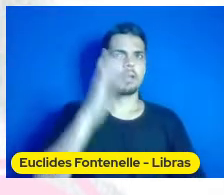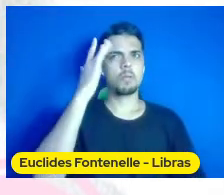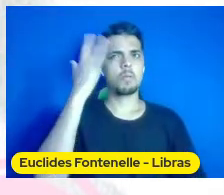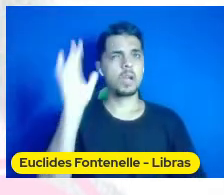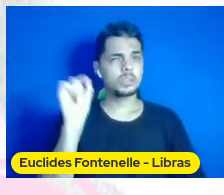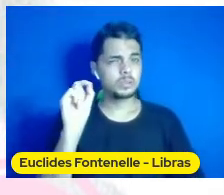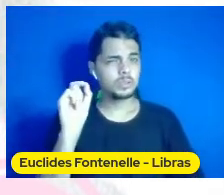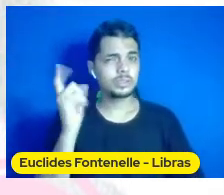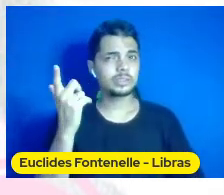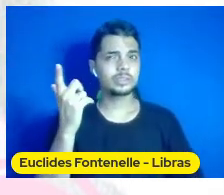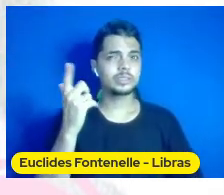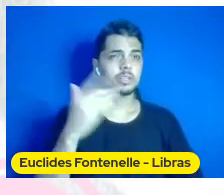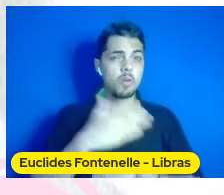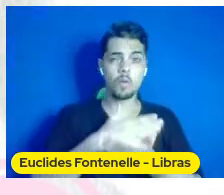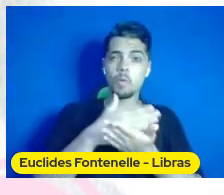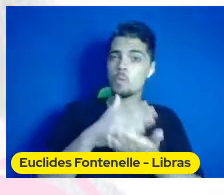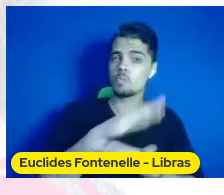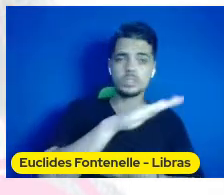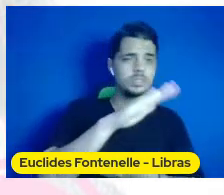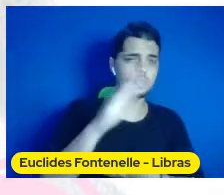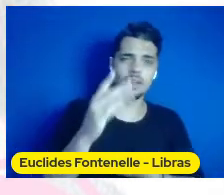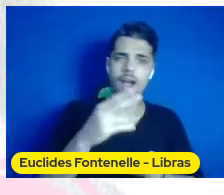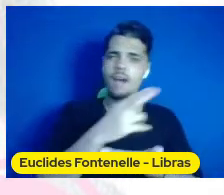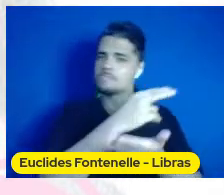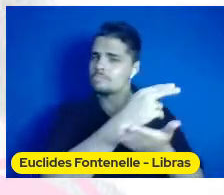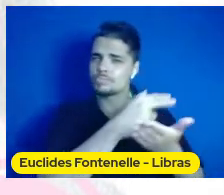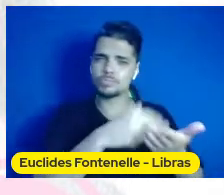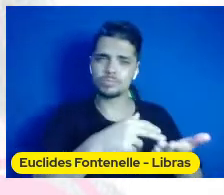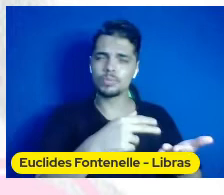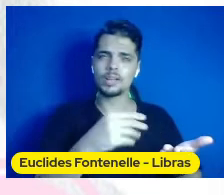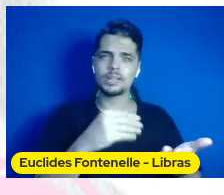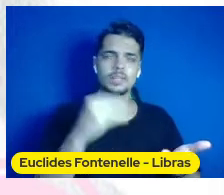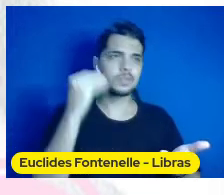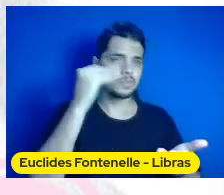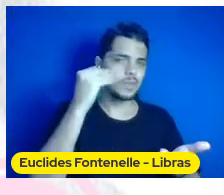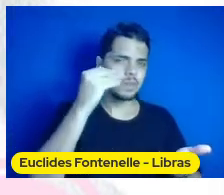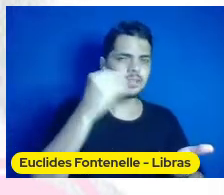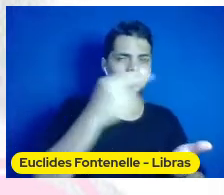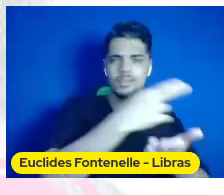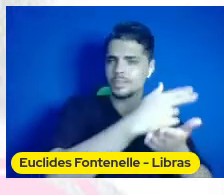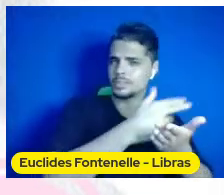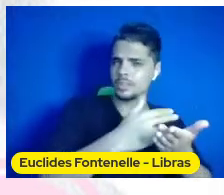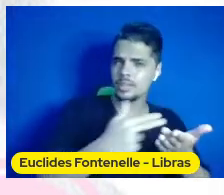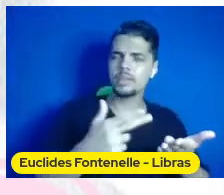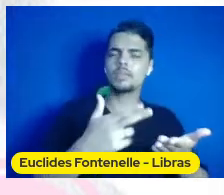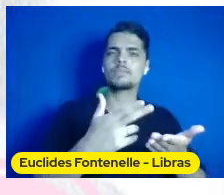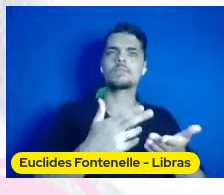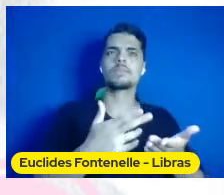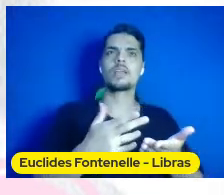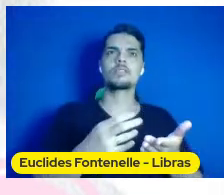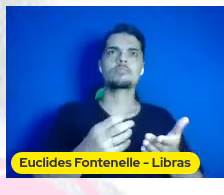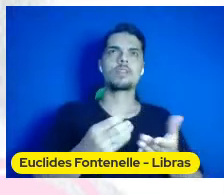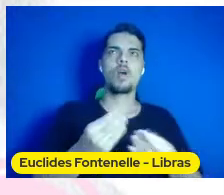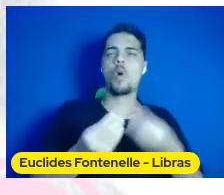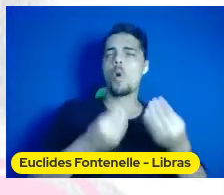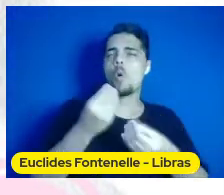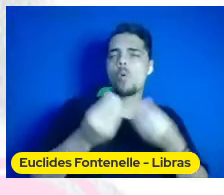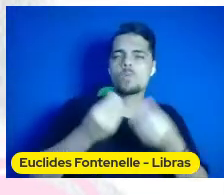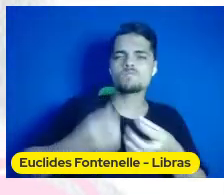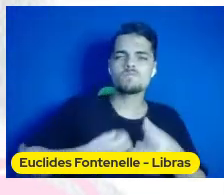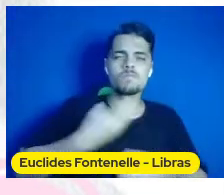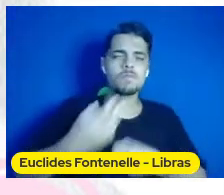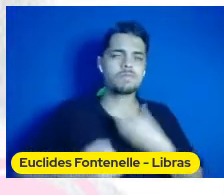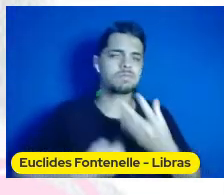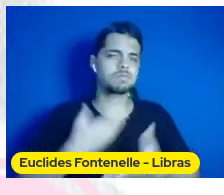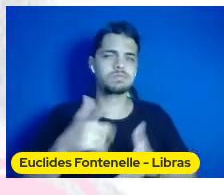Riscando e buscando expressar o que está na nossa mente, no nosso imaginário, no papel. E, assim,